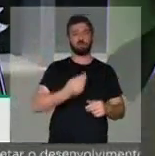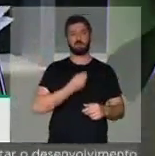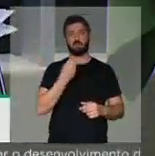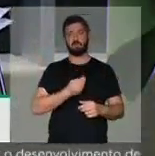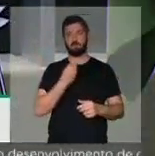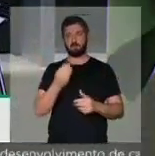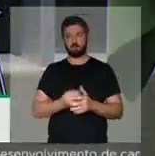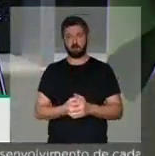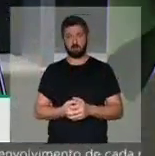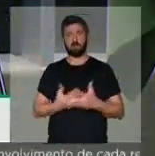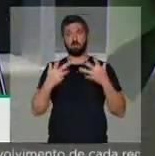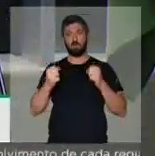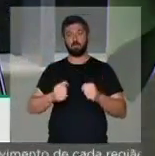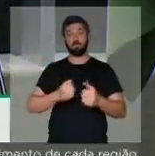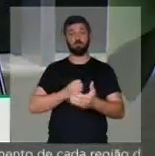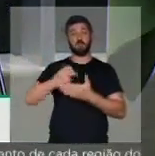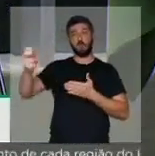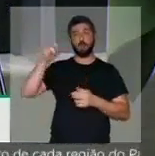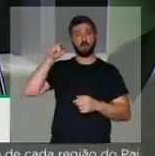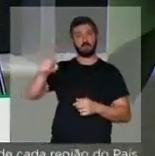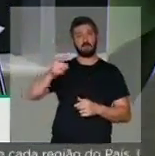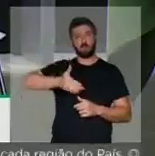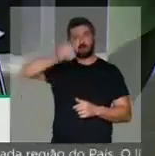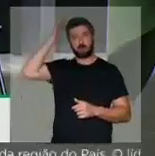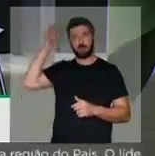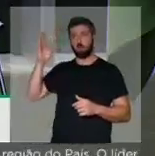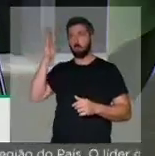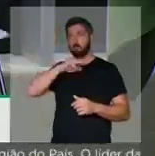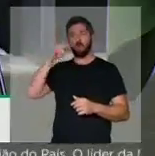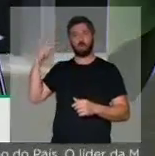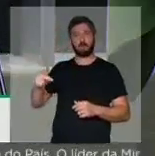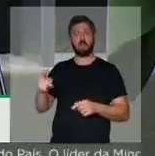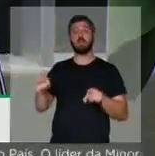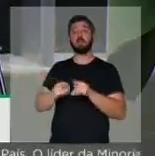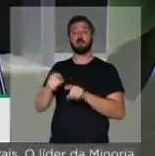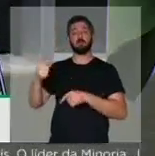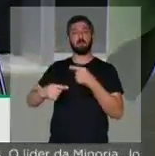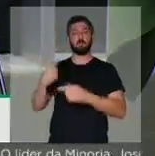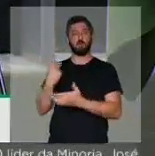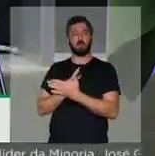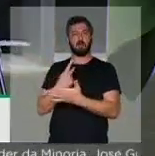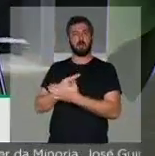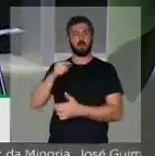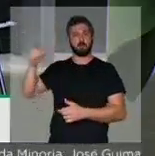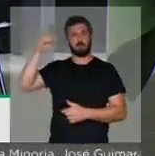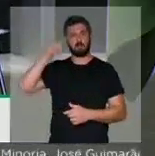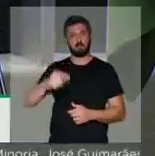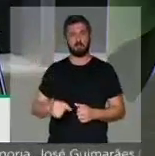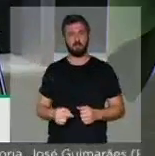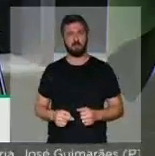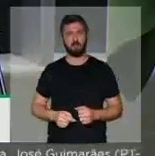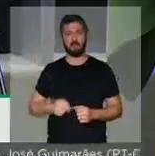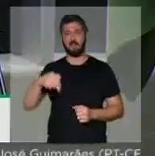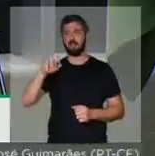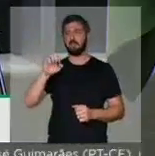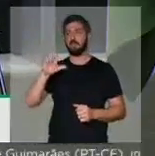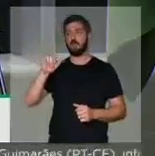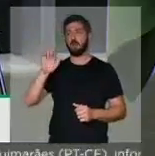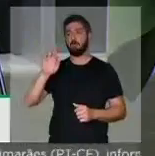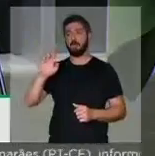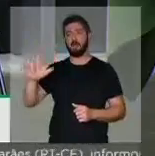vida. Vamos derrotar Temer, suas maldades e sua política neoliberal.